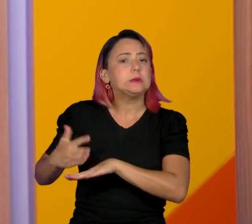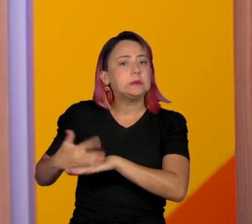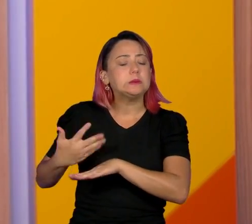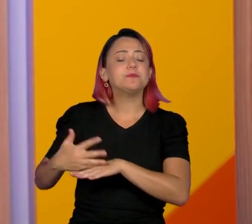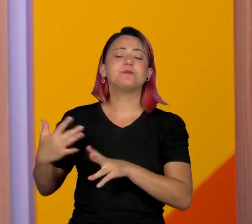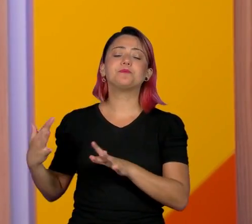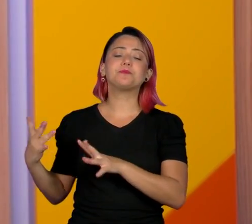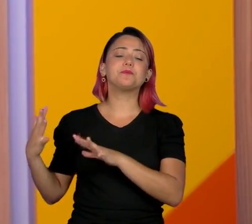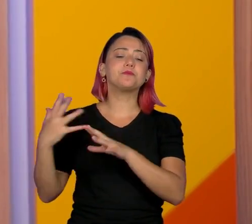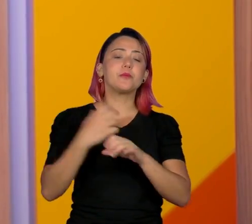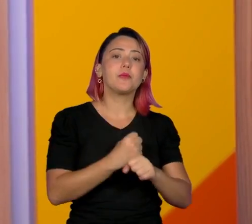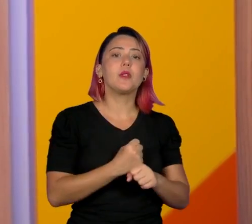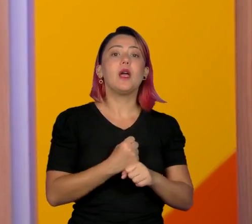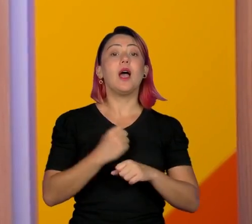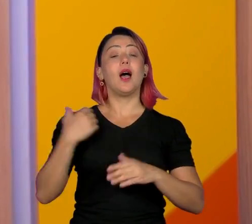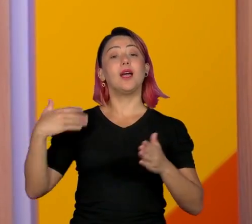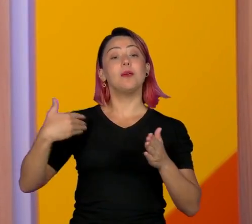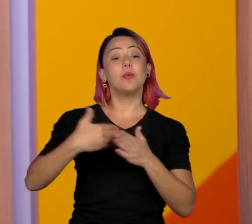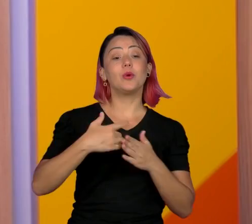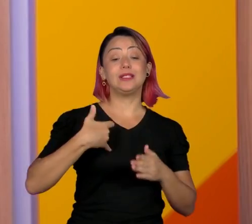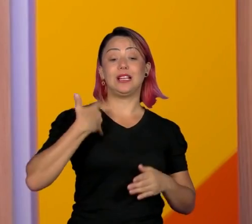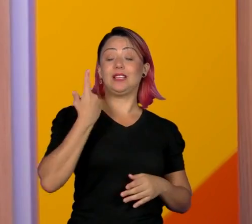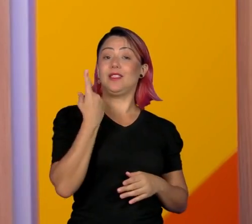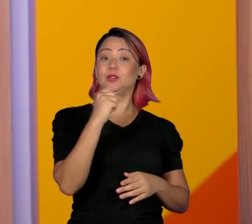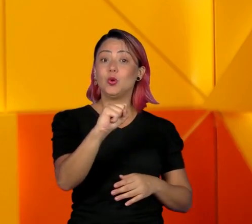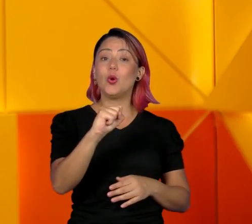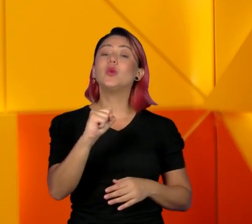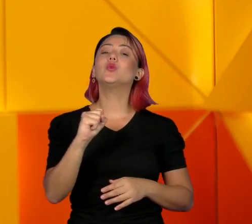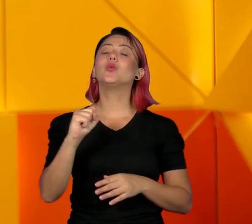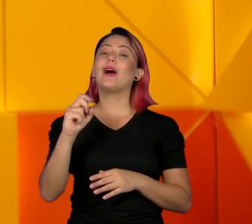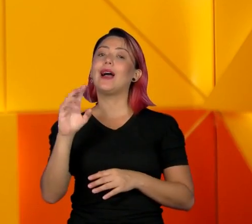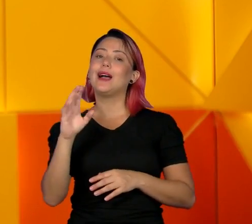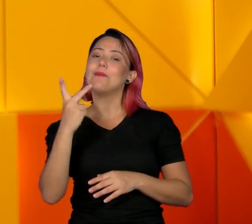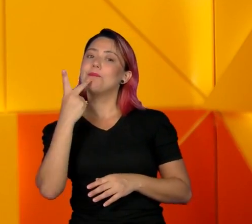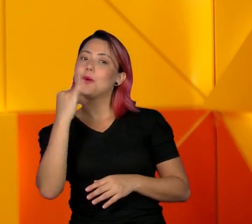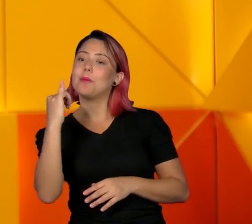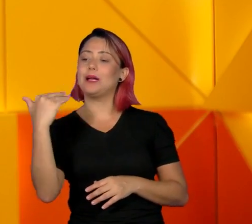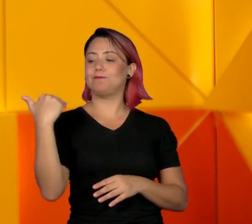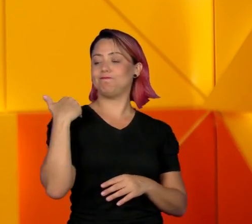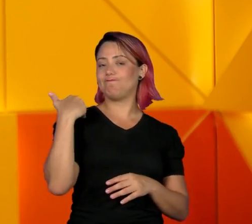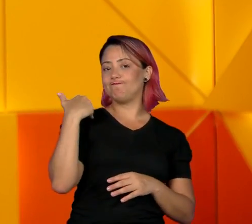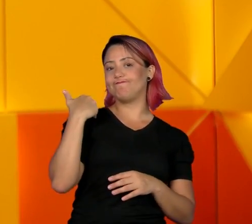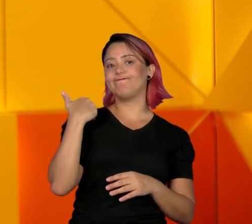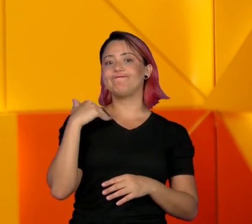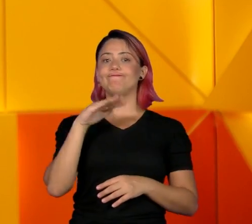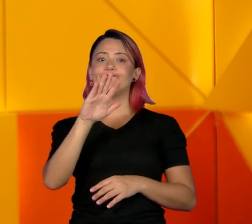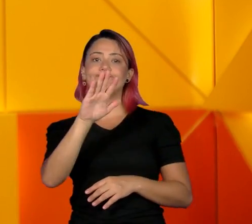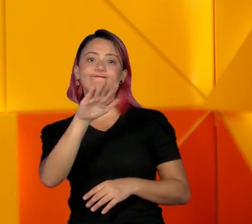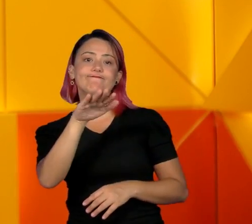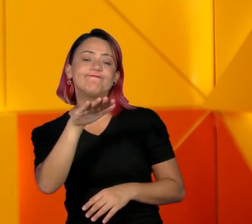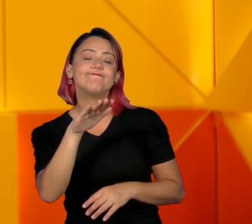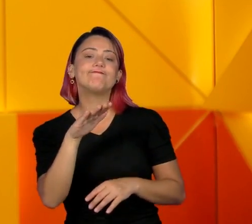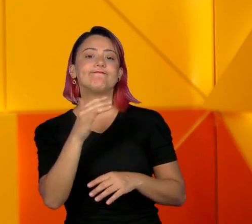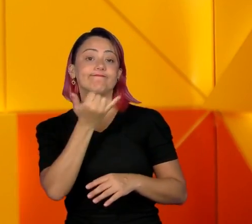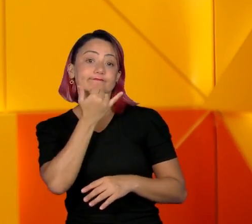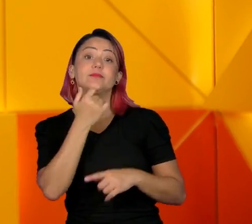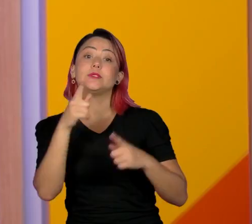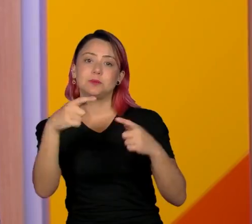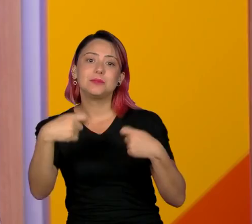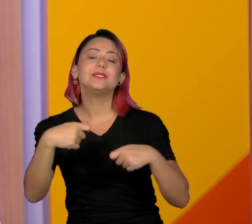calo apertou e meu pai teve que falar comigo. De, olha, agora a gente precisa que você trabalhe, a gente vai precisar que